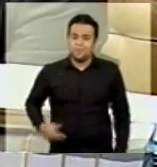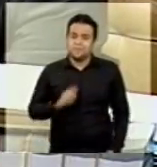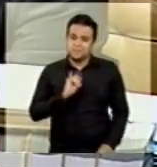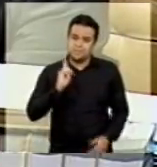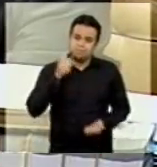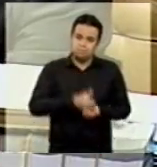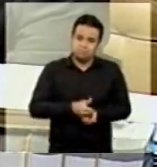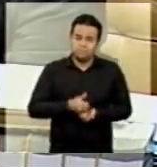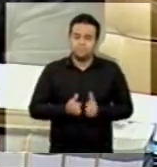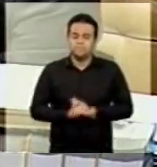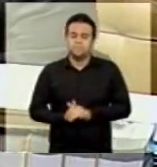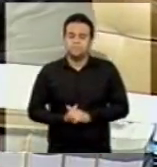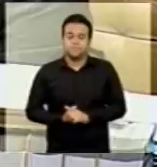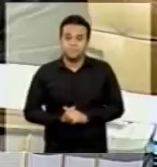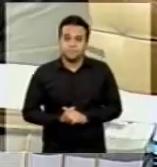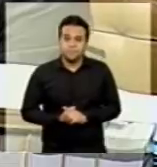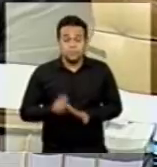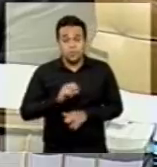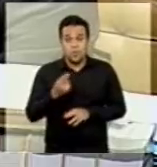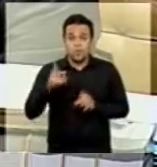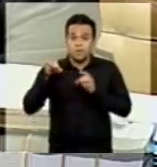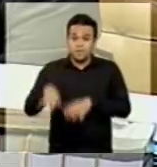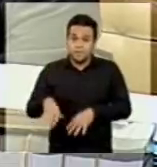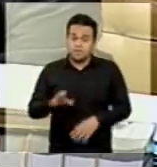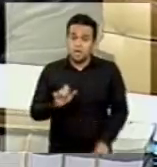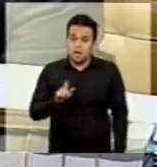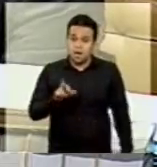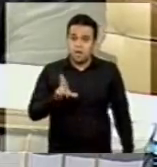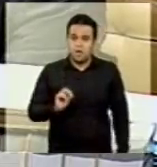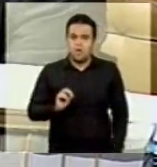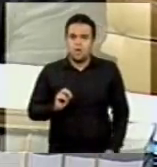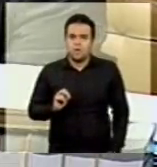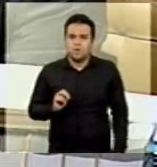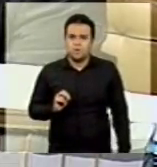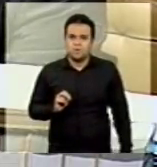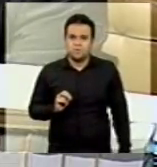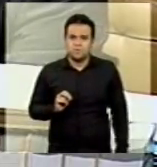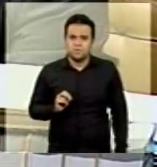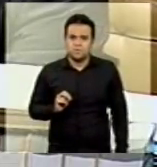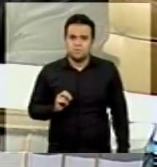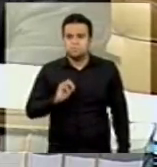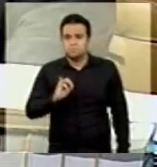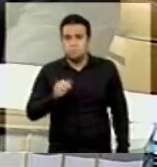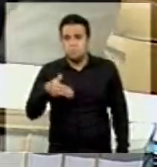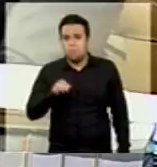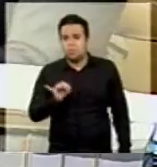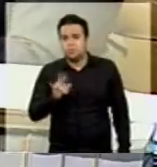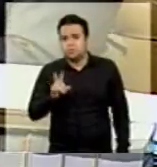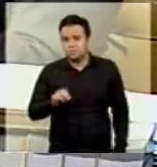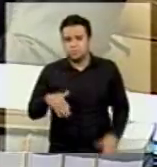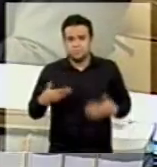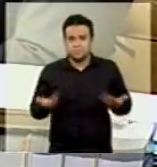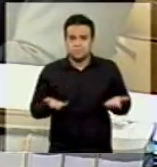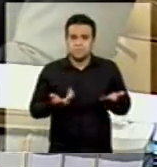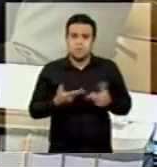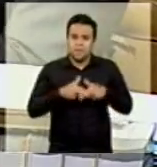cargo ou deixar o cargo que ocupava, qualquer que seja o motivo. A mim me parece que essa